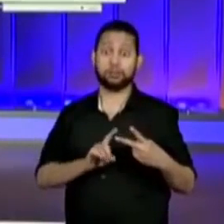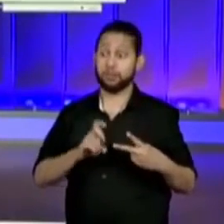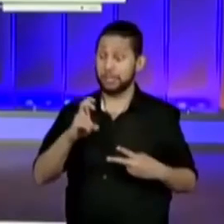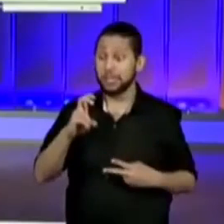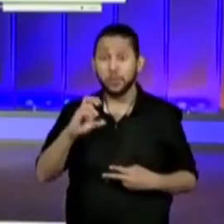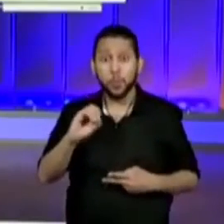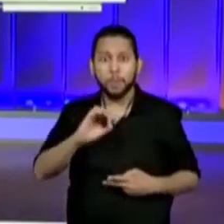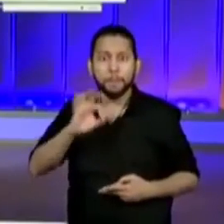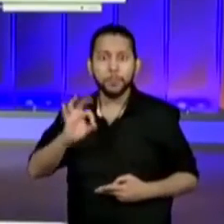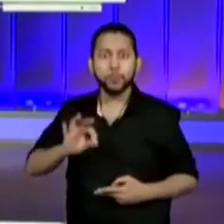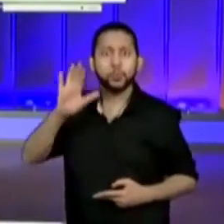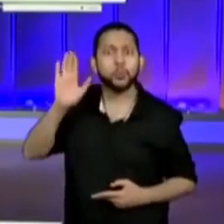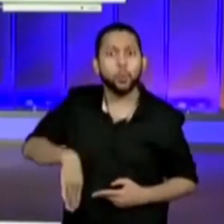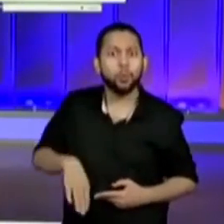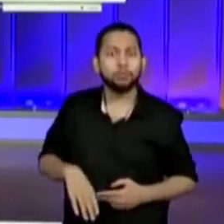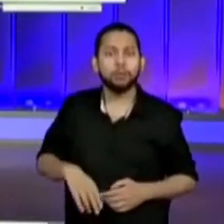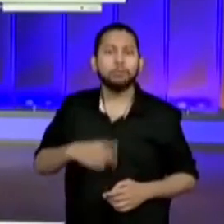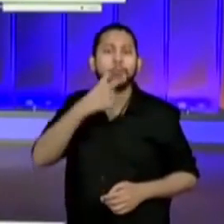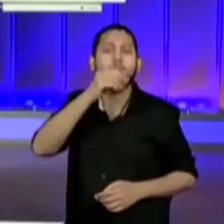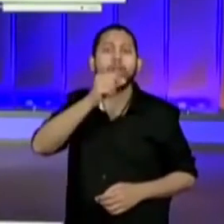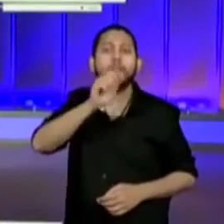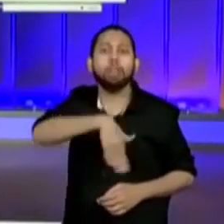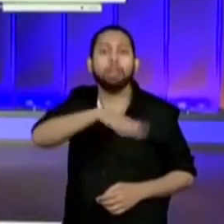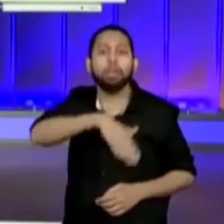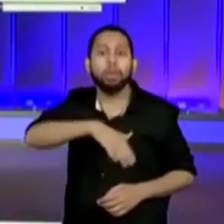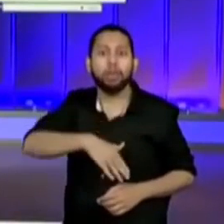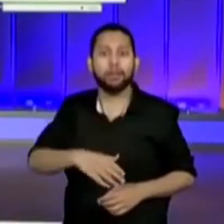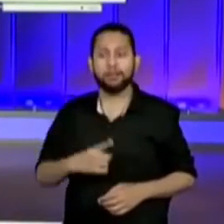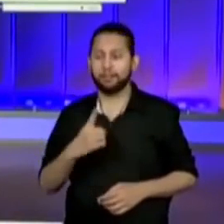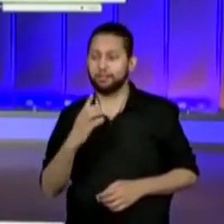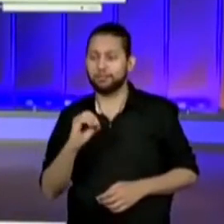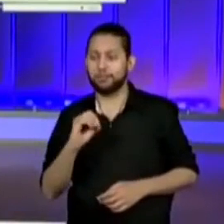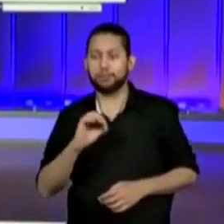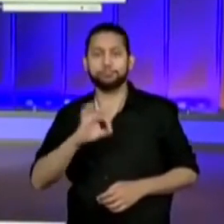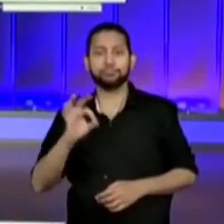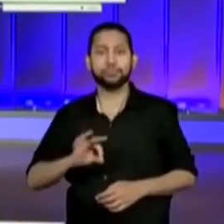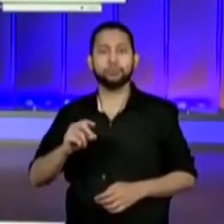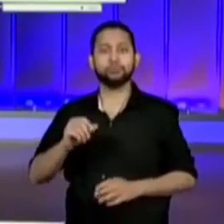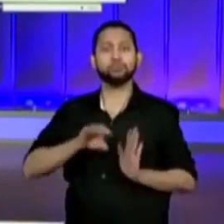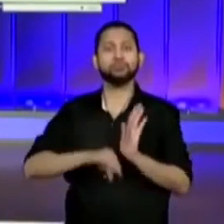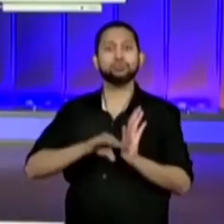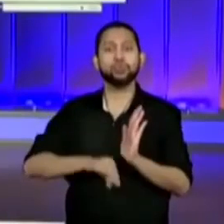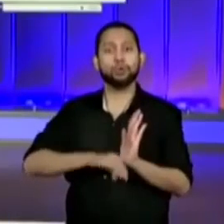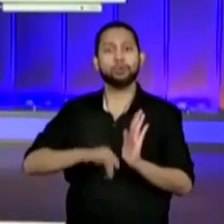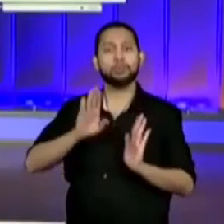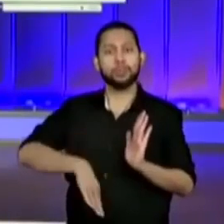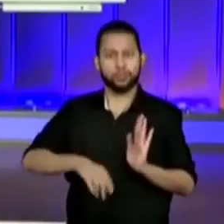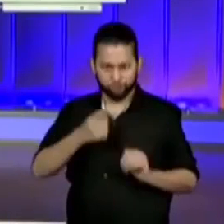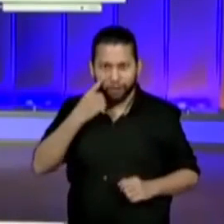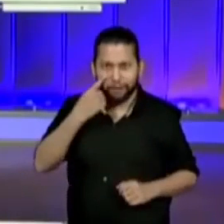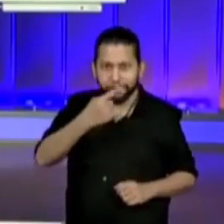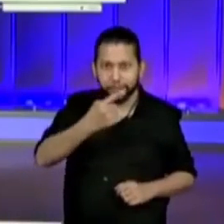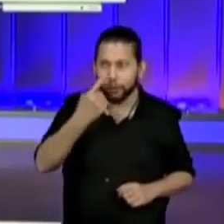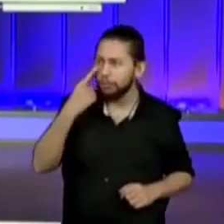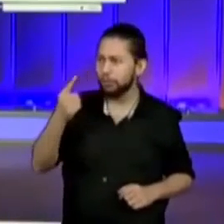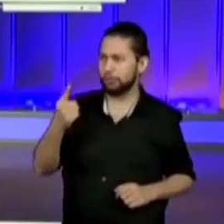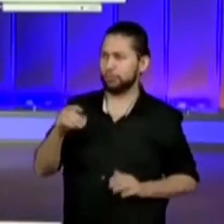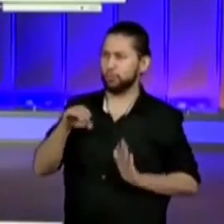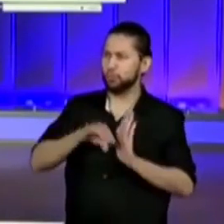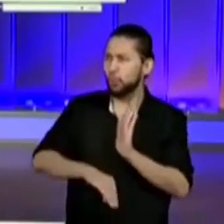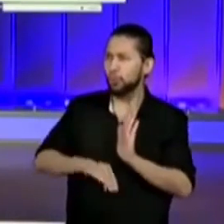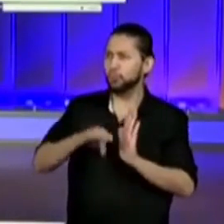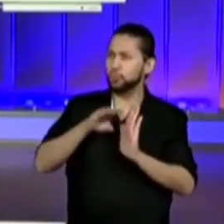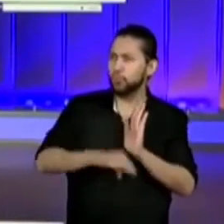desconto promção relâmpago 10% de desconto já participaram de situações em